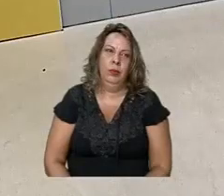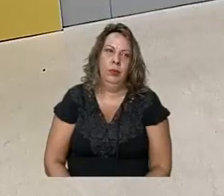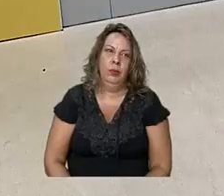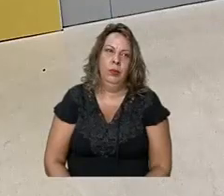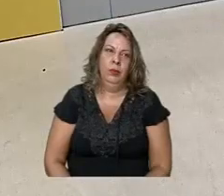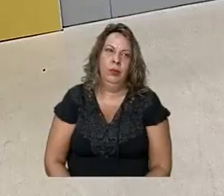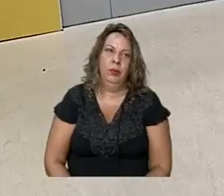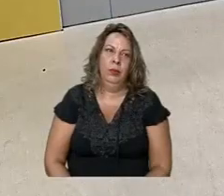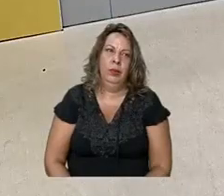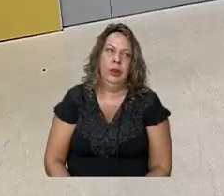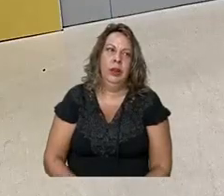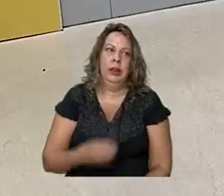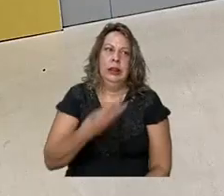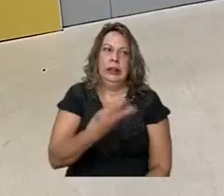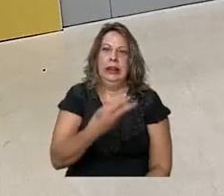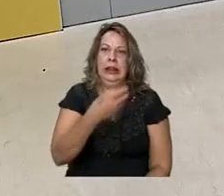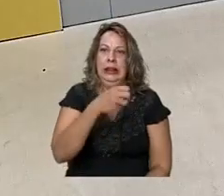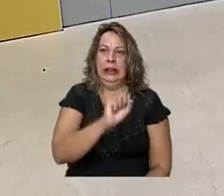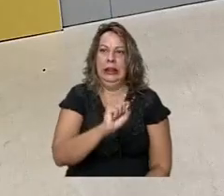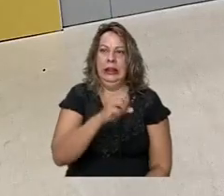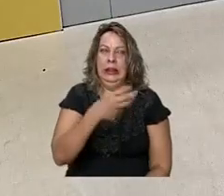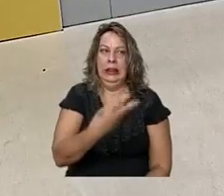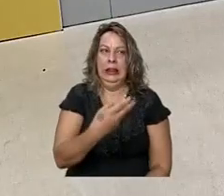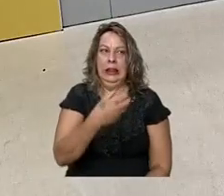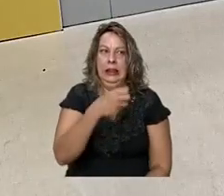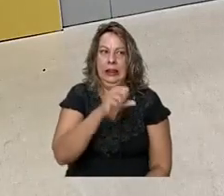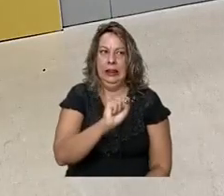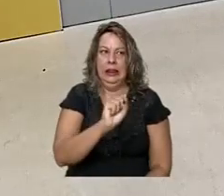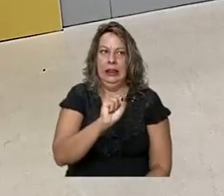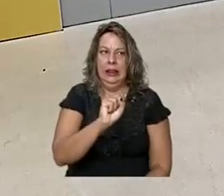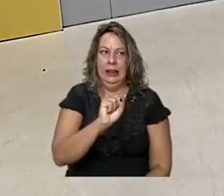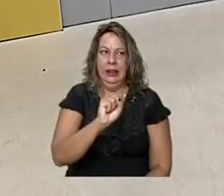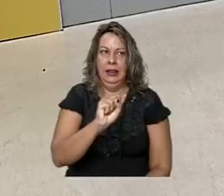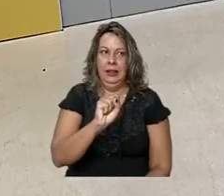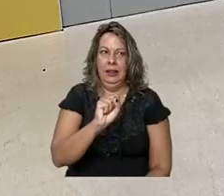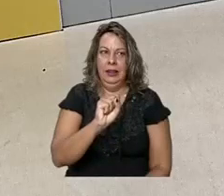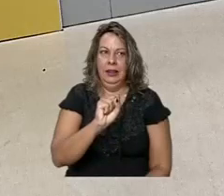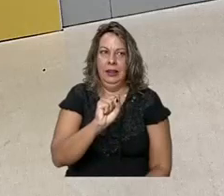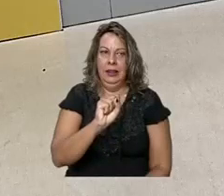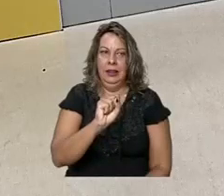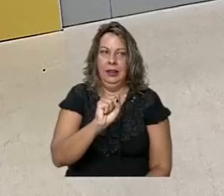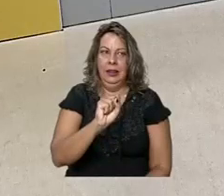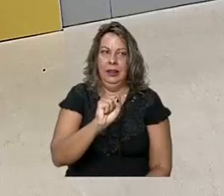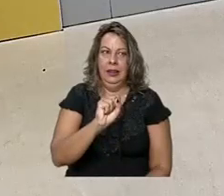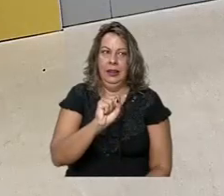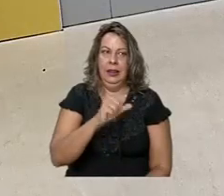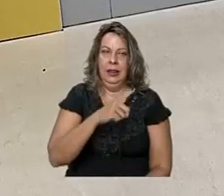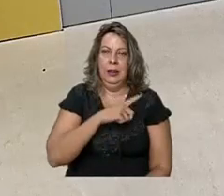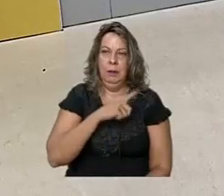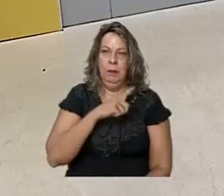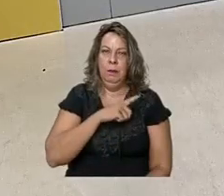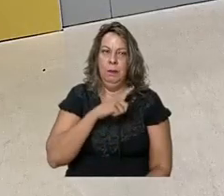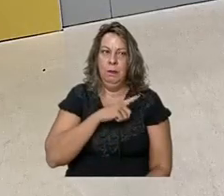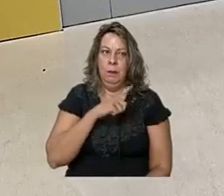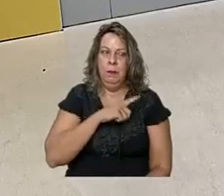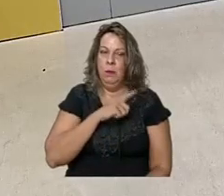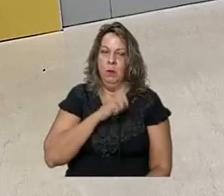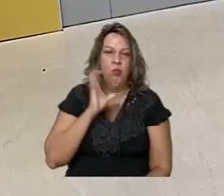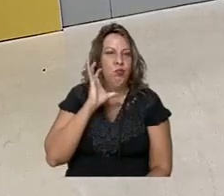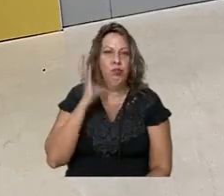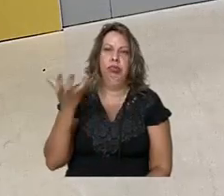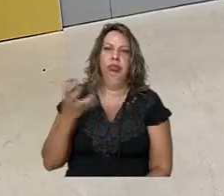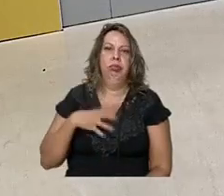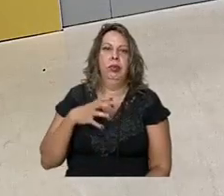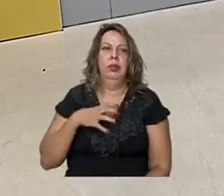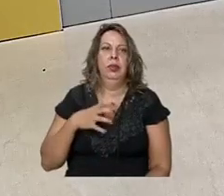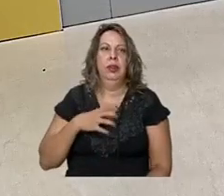38ª dezena já sorteada, né? É isso, eu ia falar porque eu já chamei a bola antes. Muito bem, não decidiu.